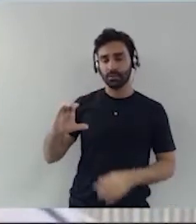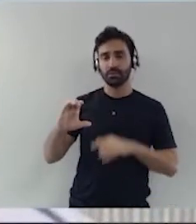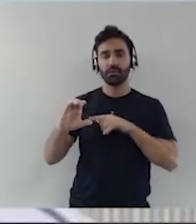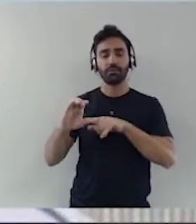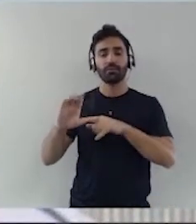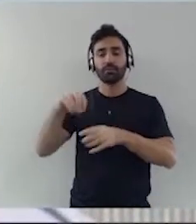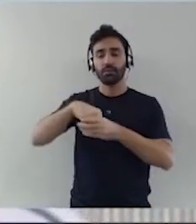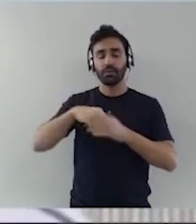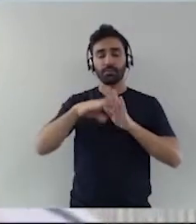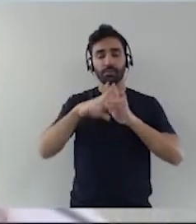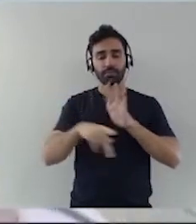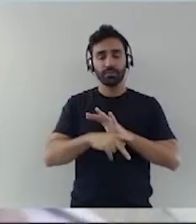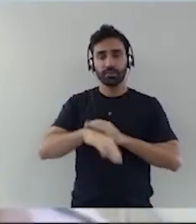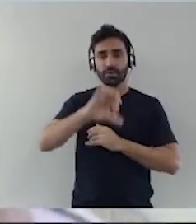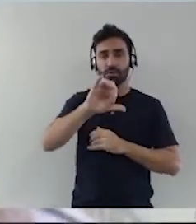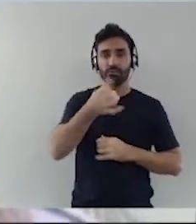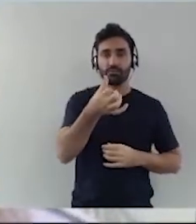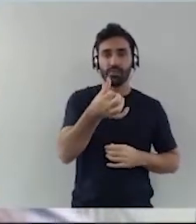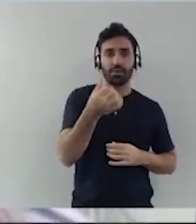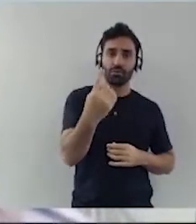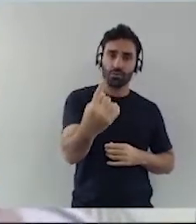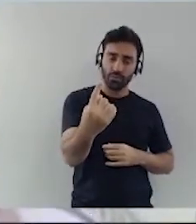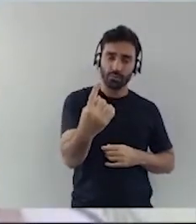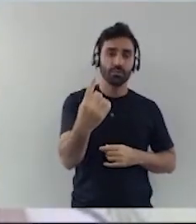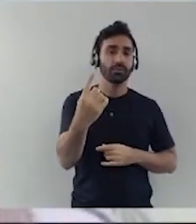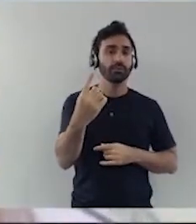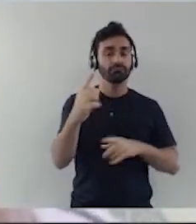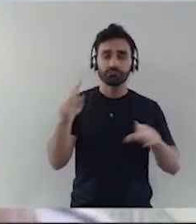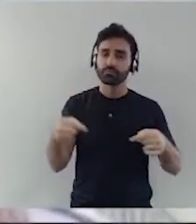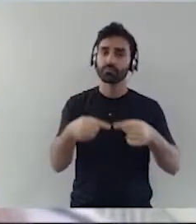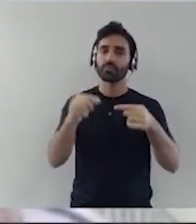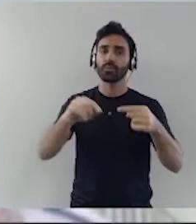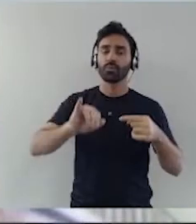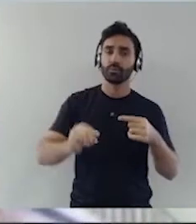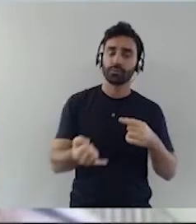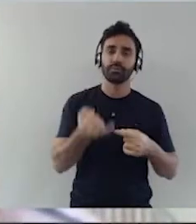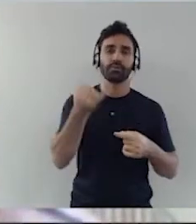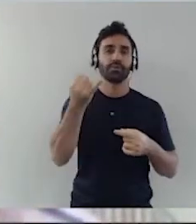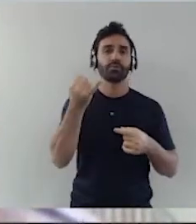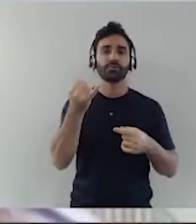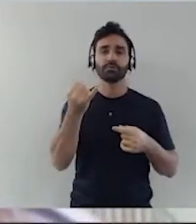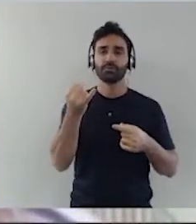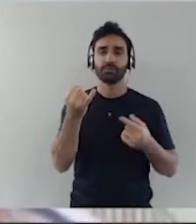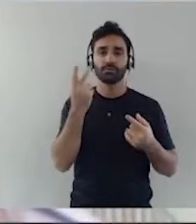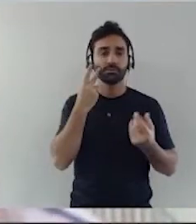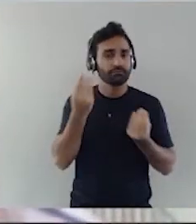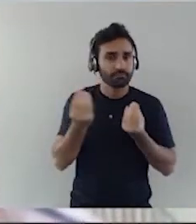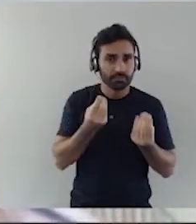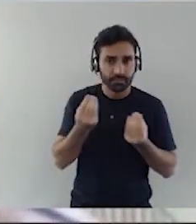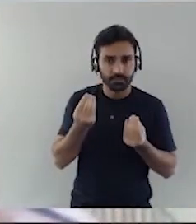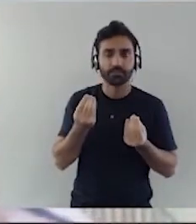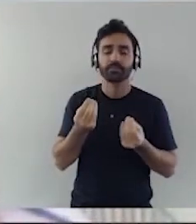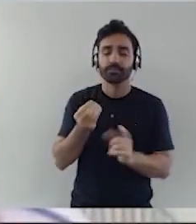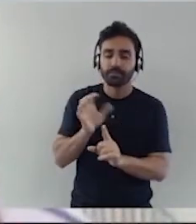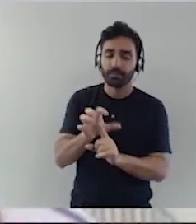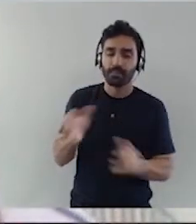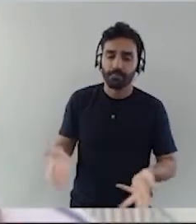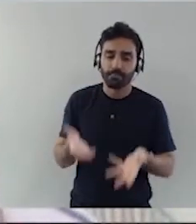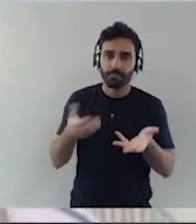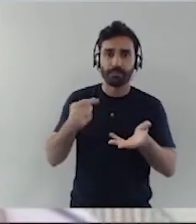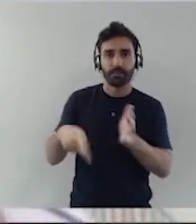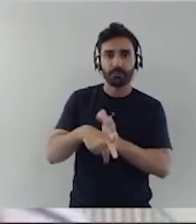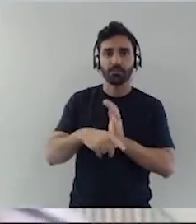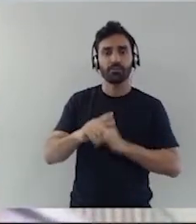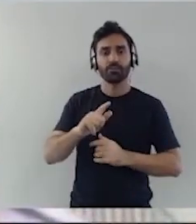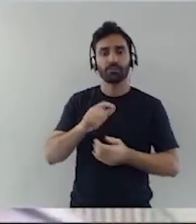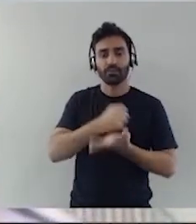medida provisória 961, ela é uma oportunidade, ela é uma janela para forçar a cultura da contratualização,